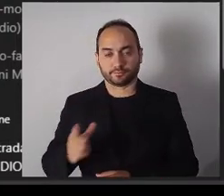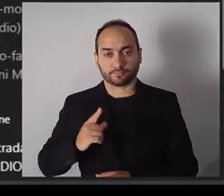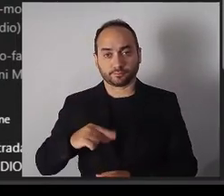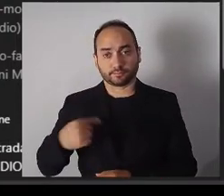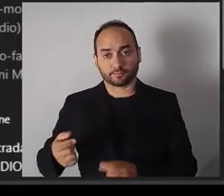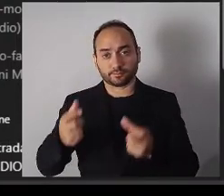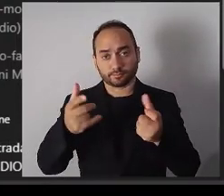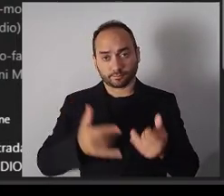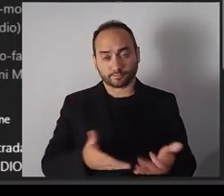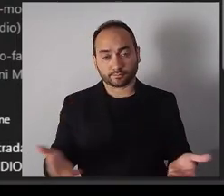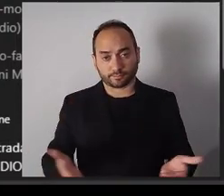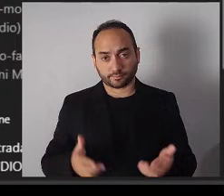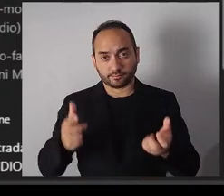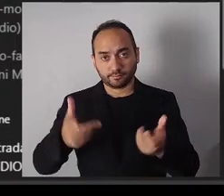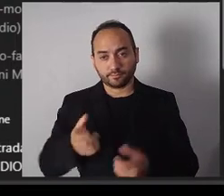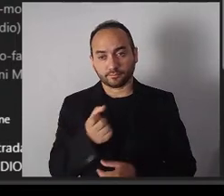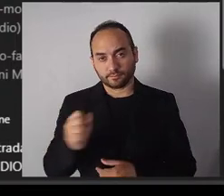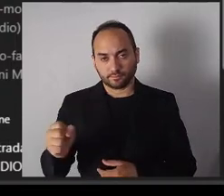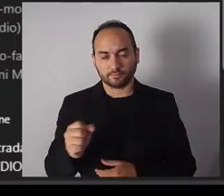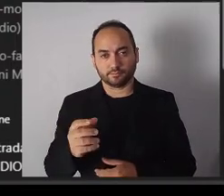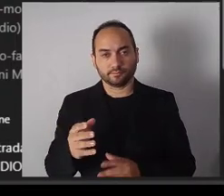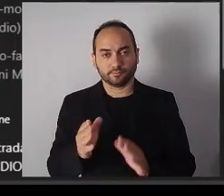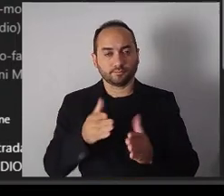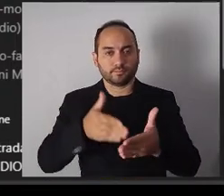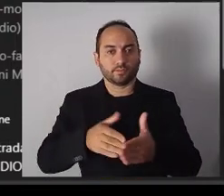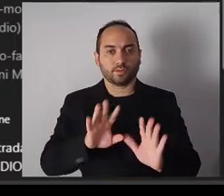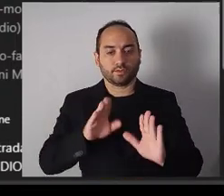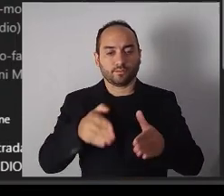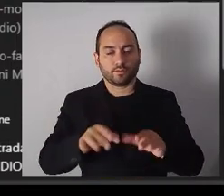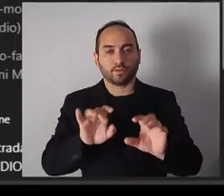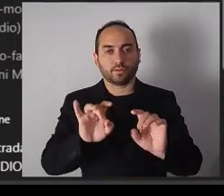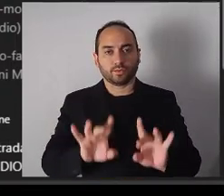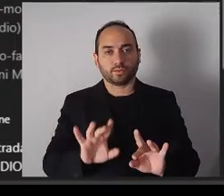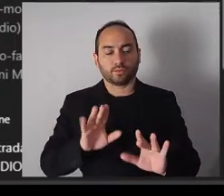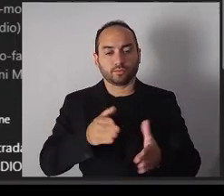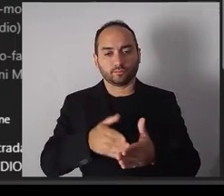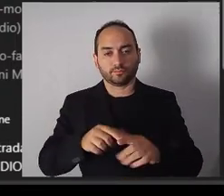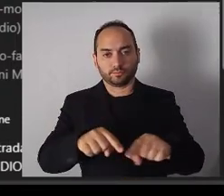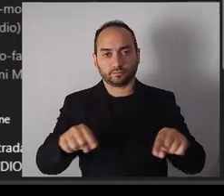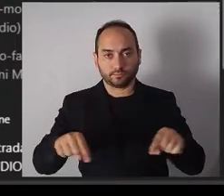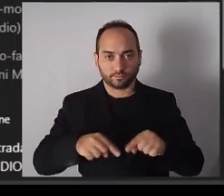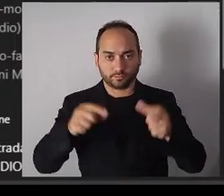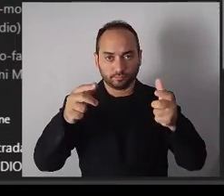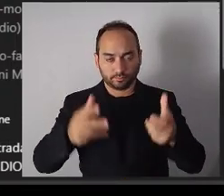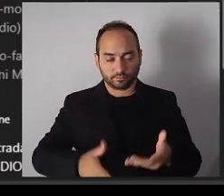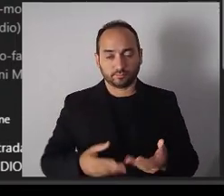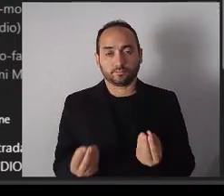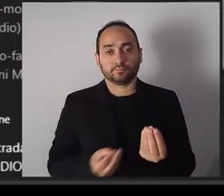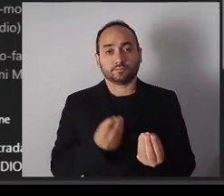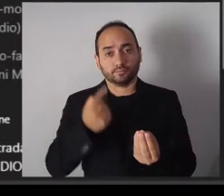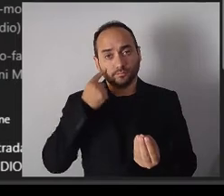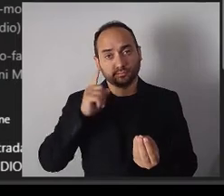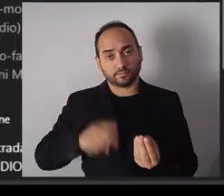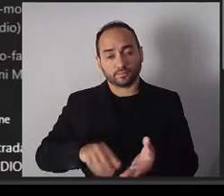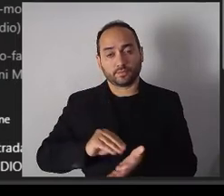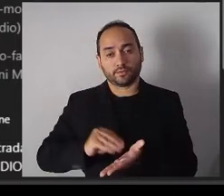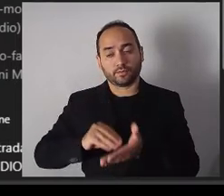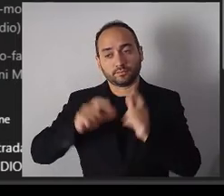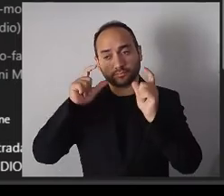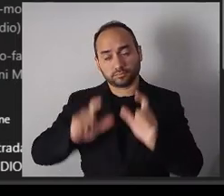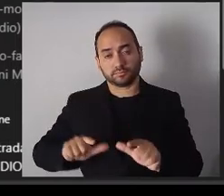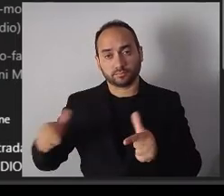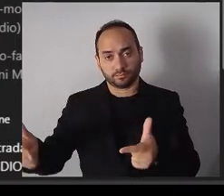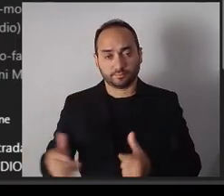portanto, a minha sustentação vai se limitar apenas aqui à questão preliminar, que é a ausência de interesse da